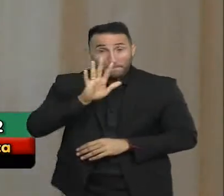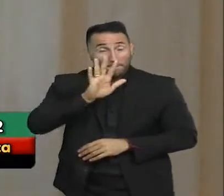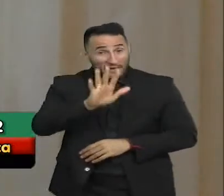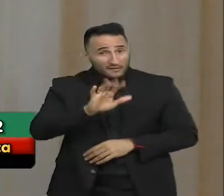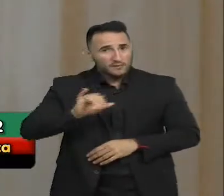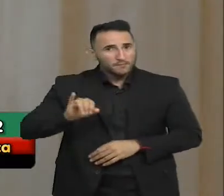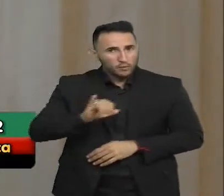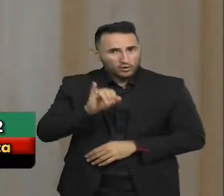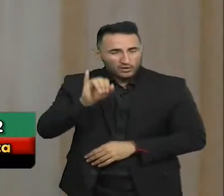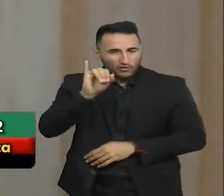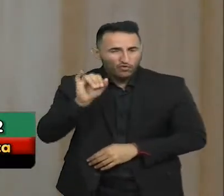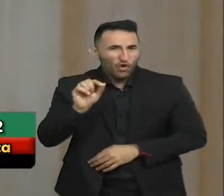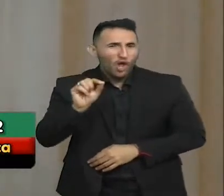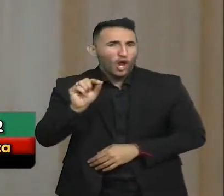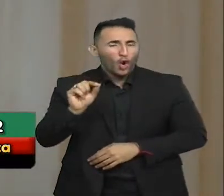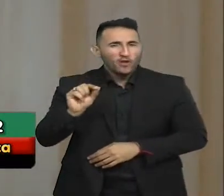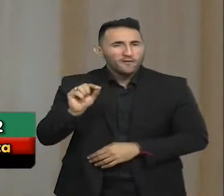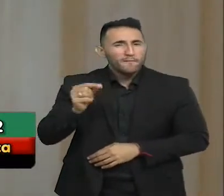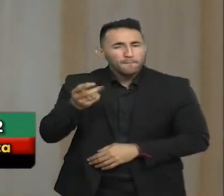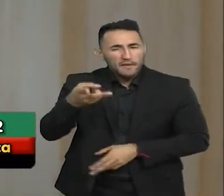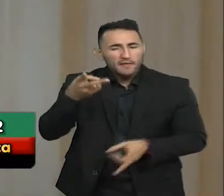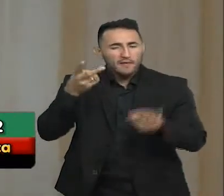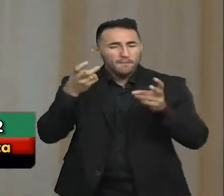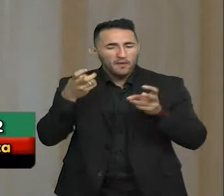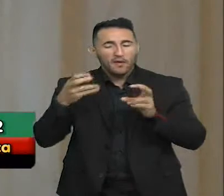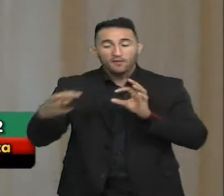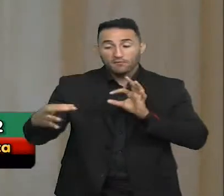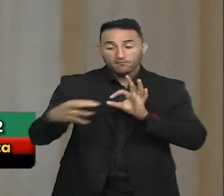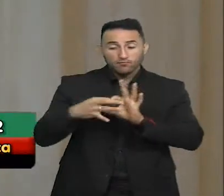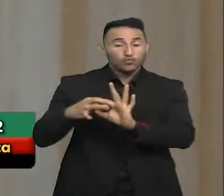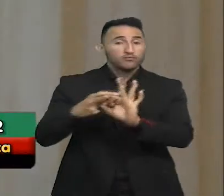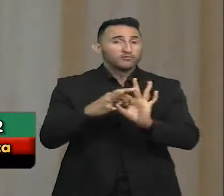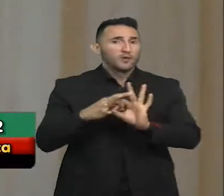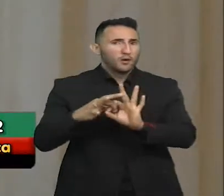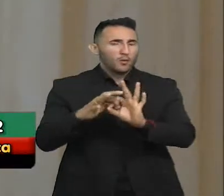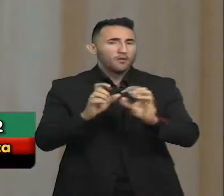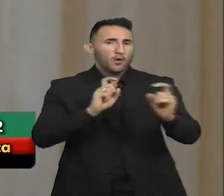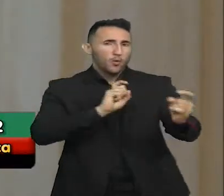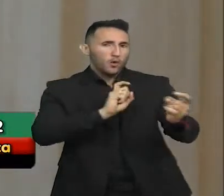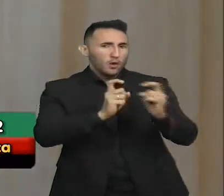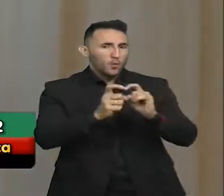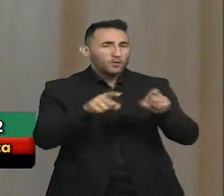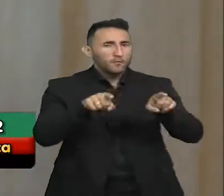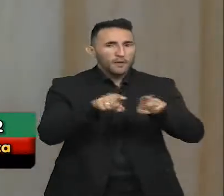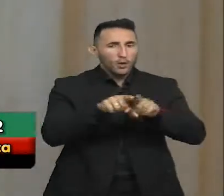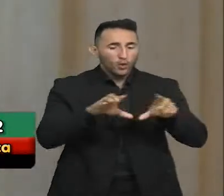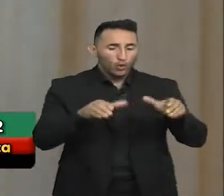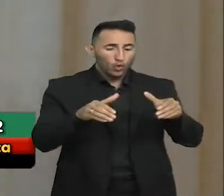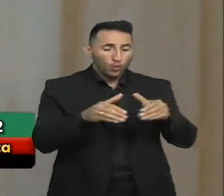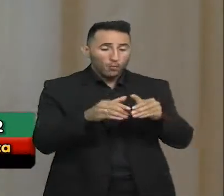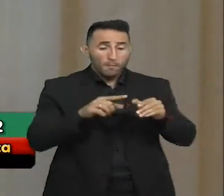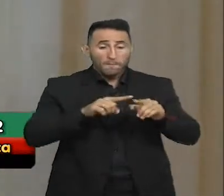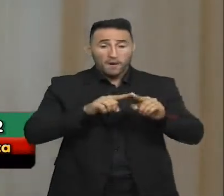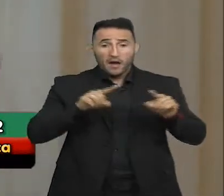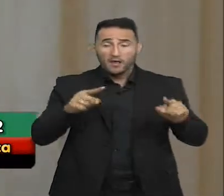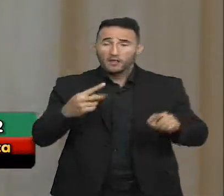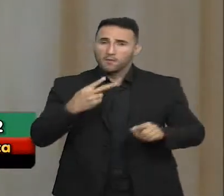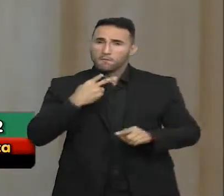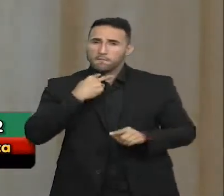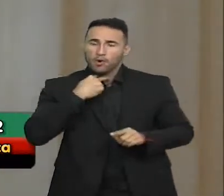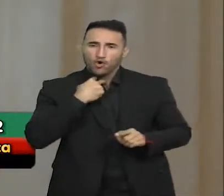produzir essa junção, essa reunião, esse coletivo, mas nós não podemos